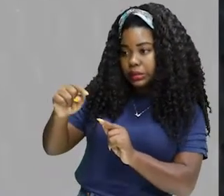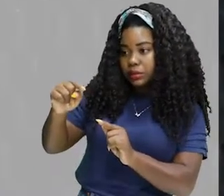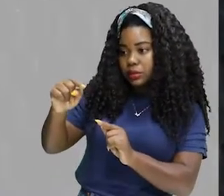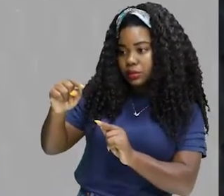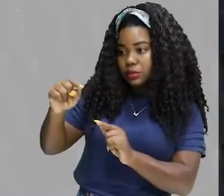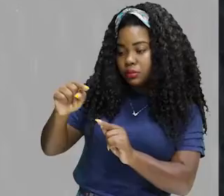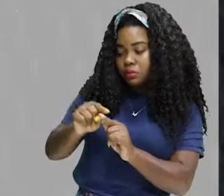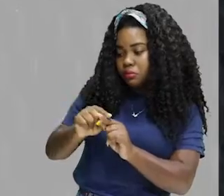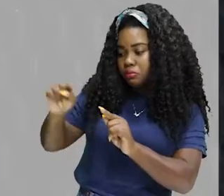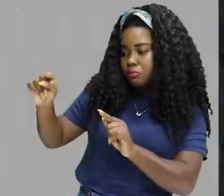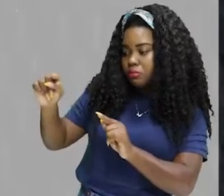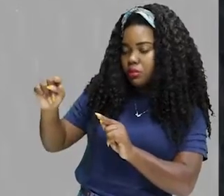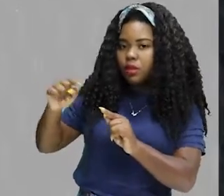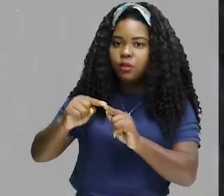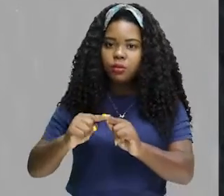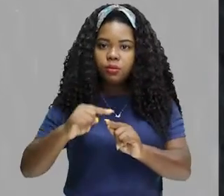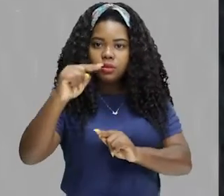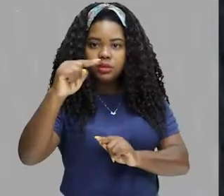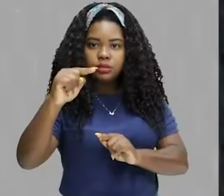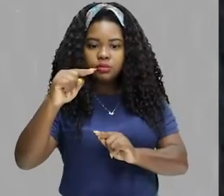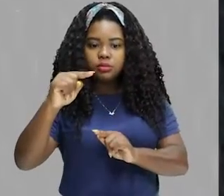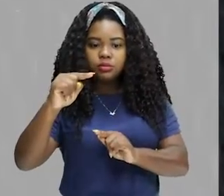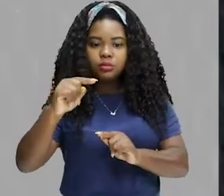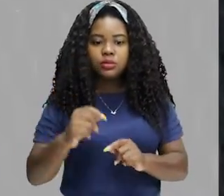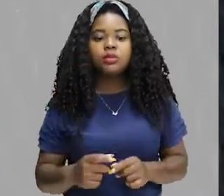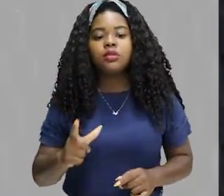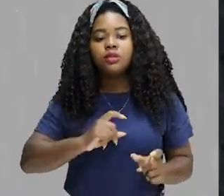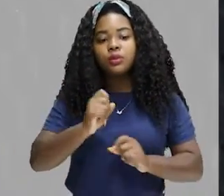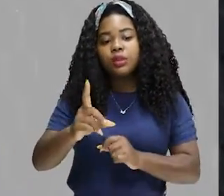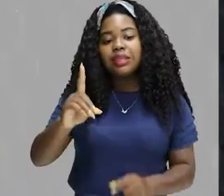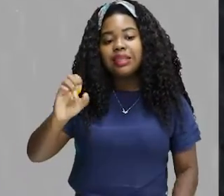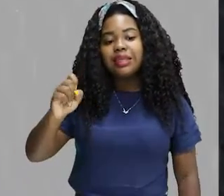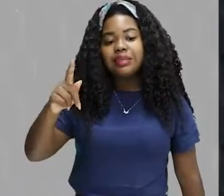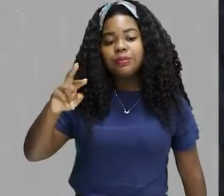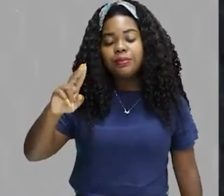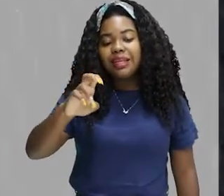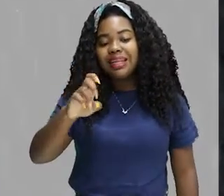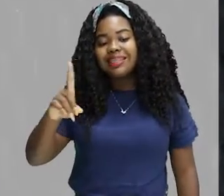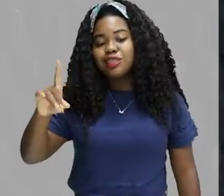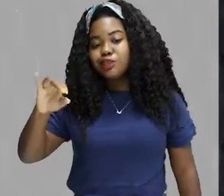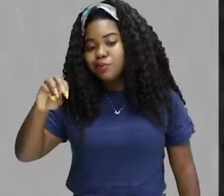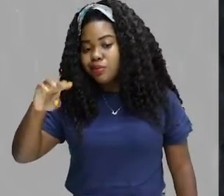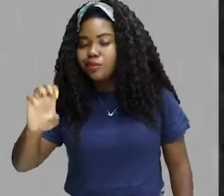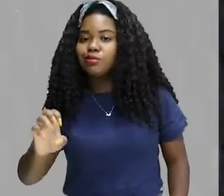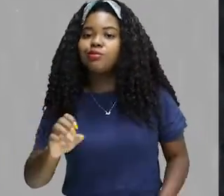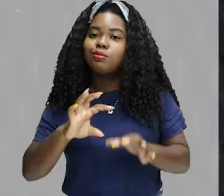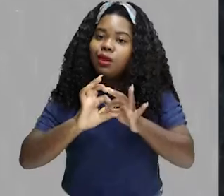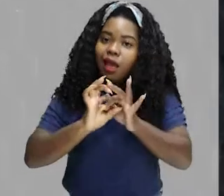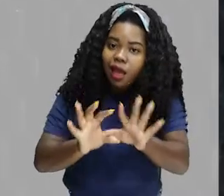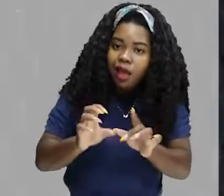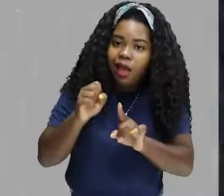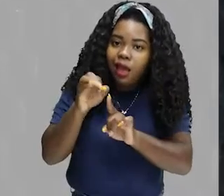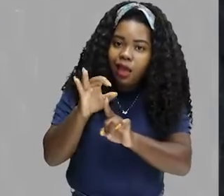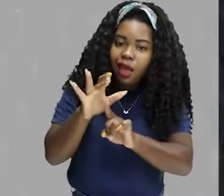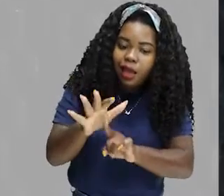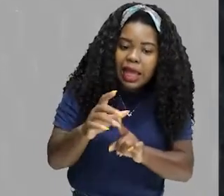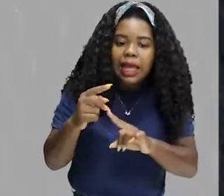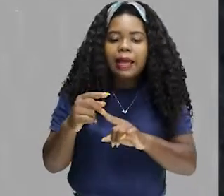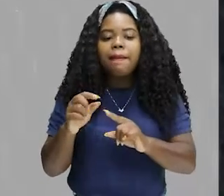assim para a lateral. Isso quer dizer que há um desprendimento, uma liberação de gás. Mas se formar